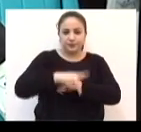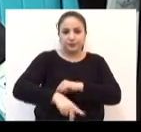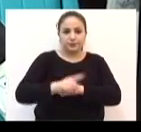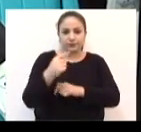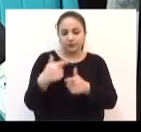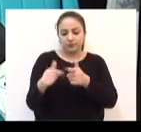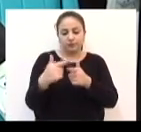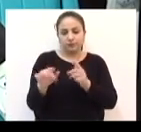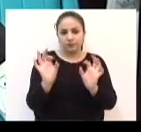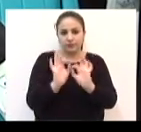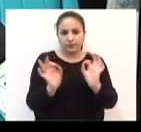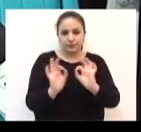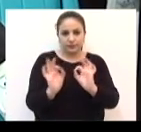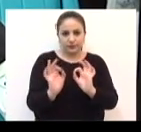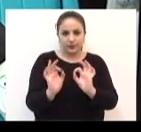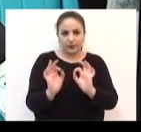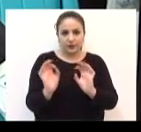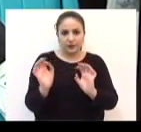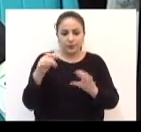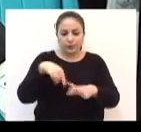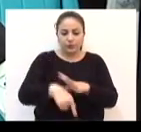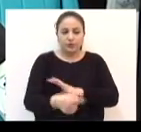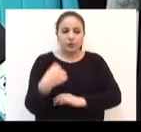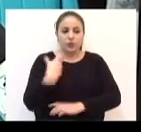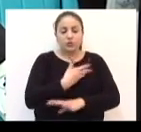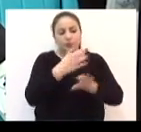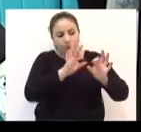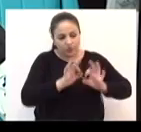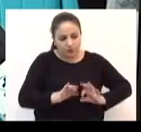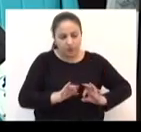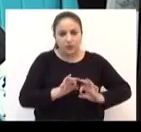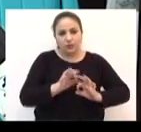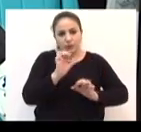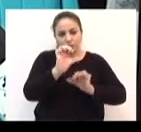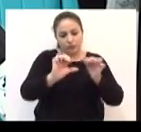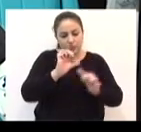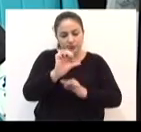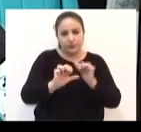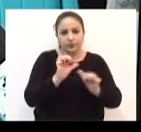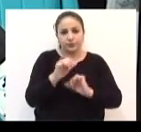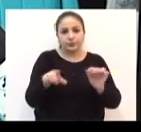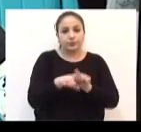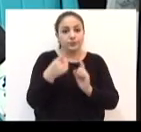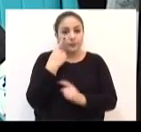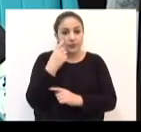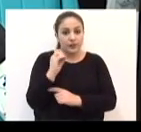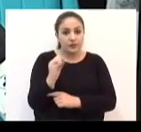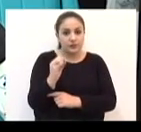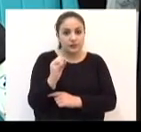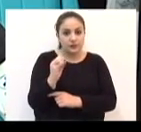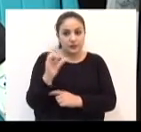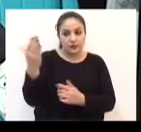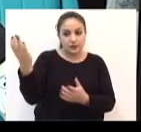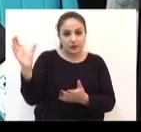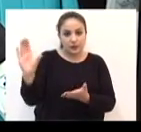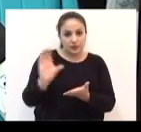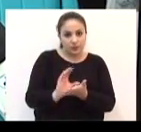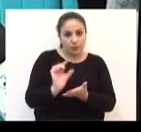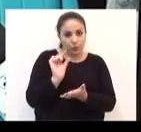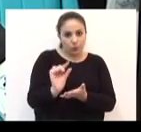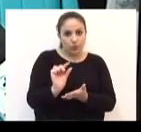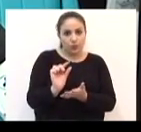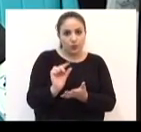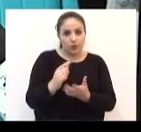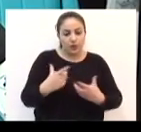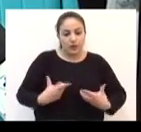impactou profundamente, porque nós estamos sempre trabalhando com a reprogramação, verificando, então, se vai entrar um pouco menos, gasta um pouco menos. Então, a gente